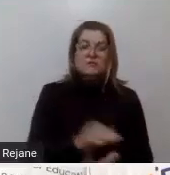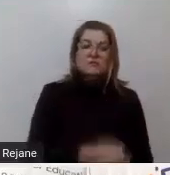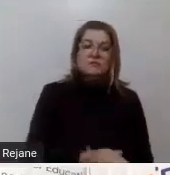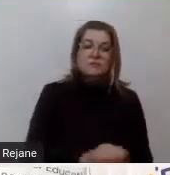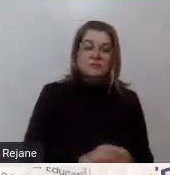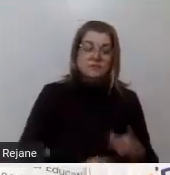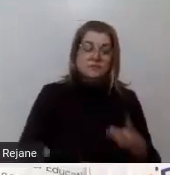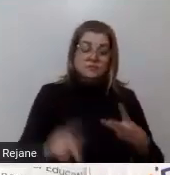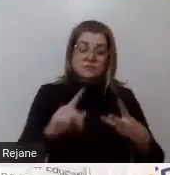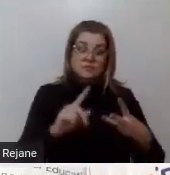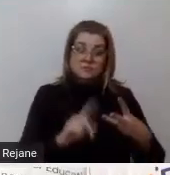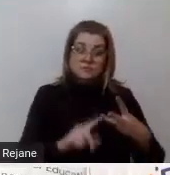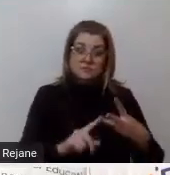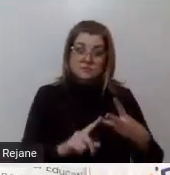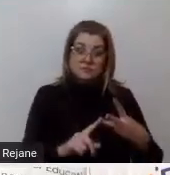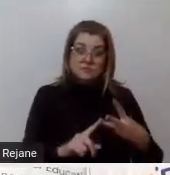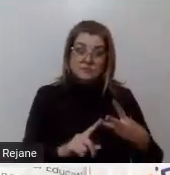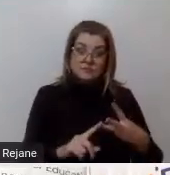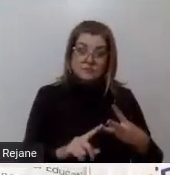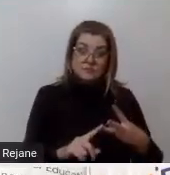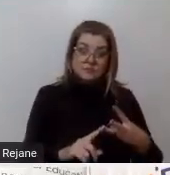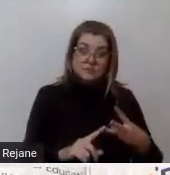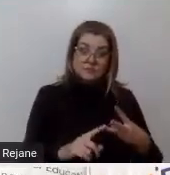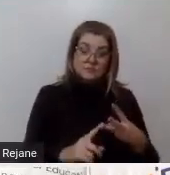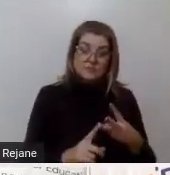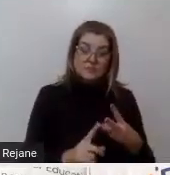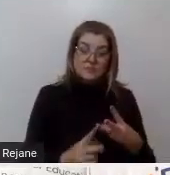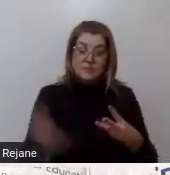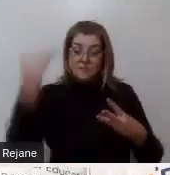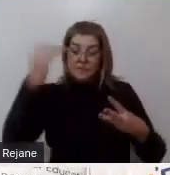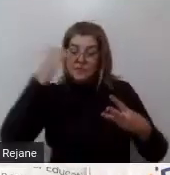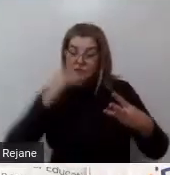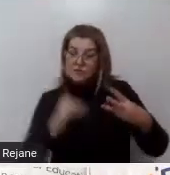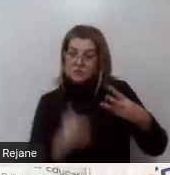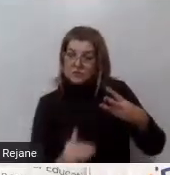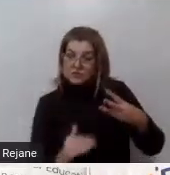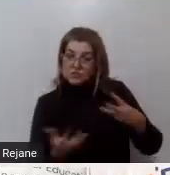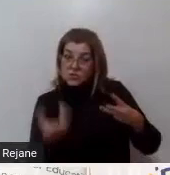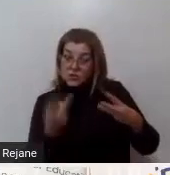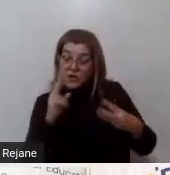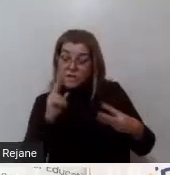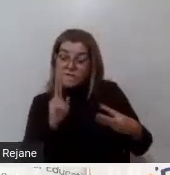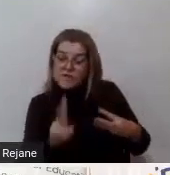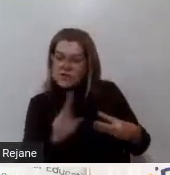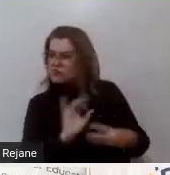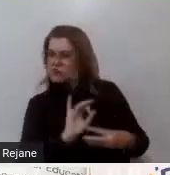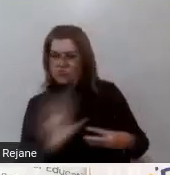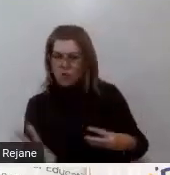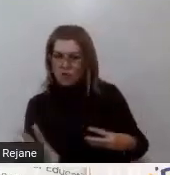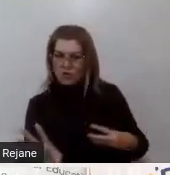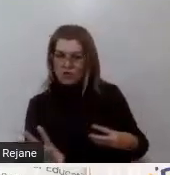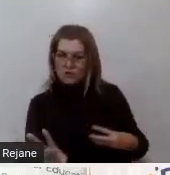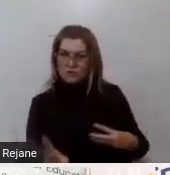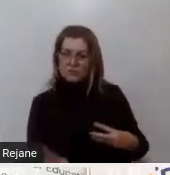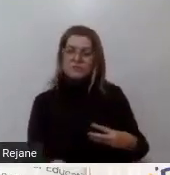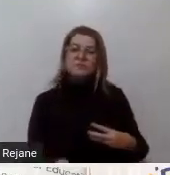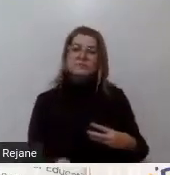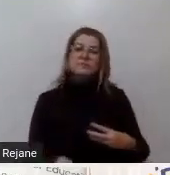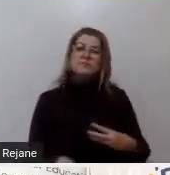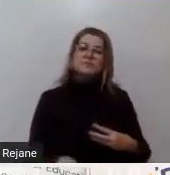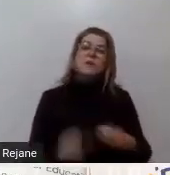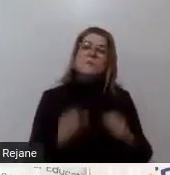opção para o documento de baixo, eu quero que eles vejam o documento somente. Então, eu venho aqui e coloco,